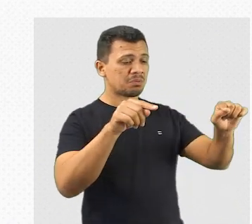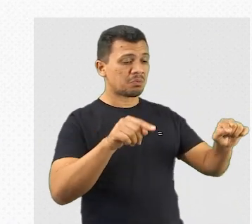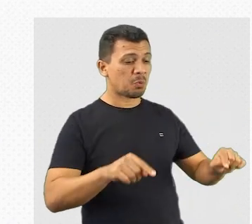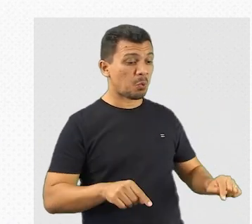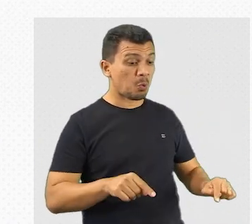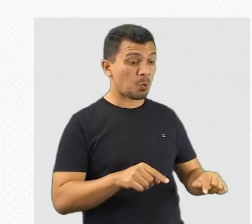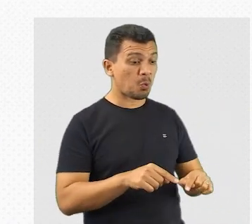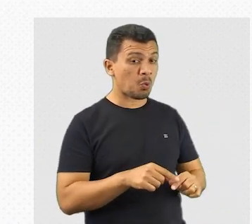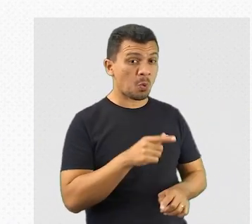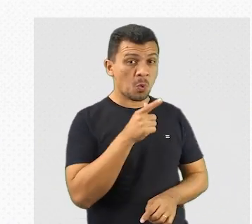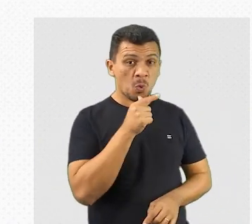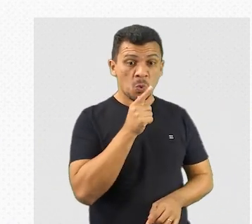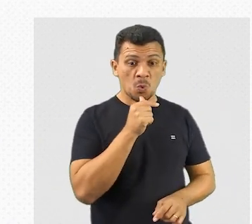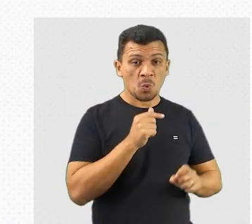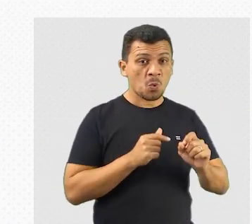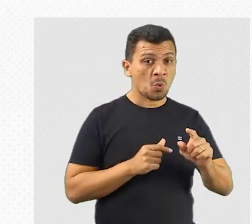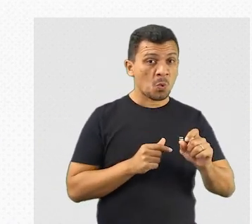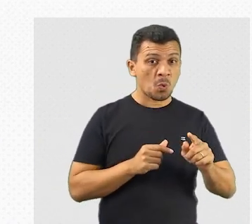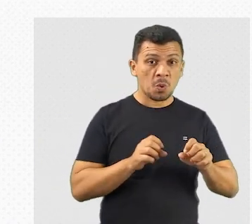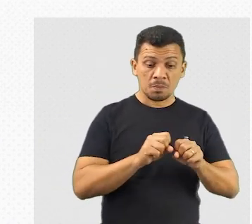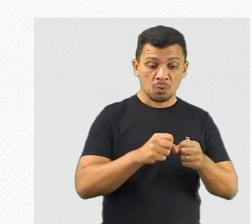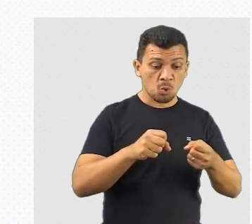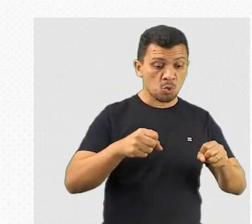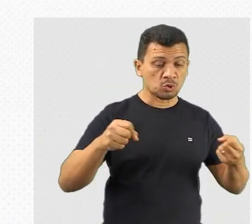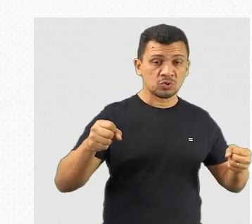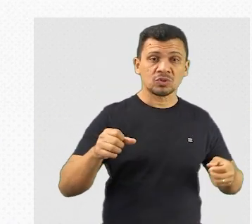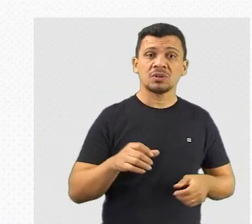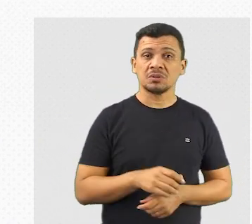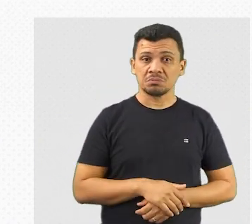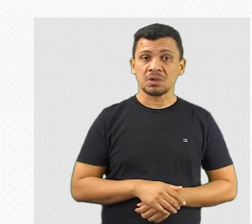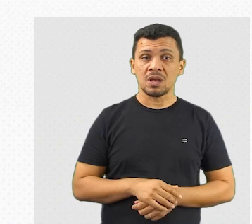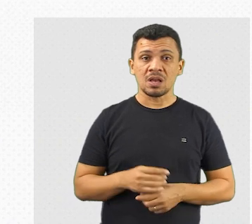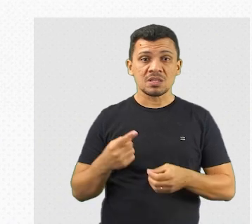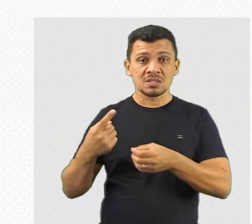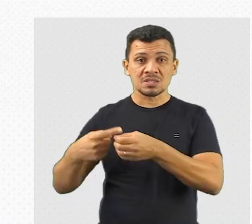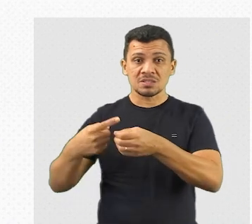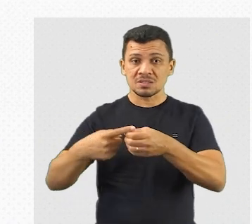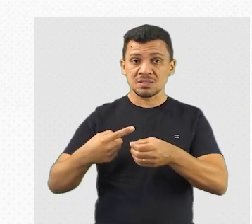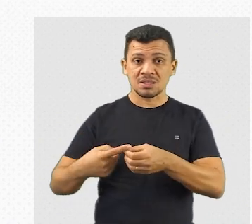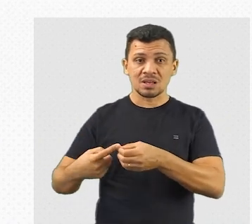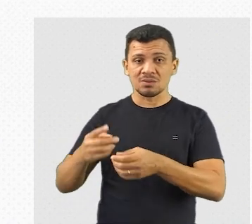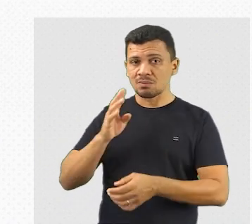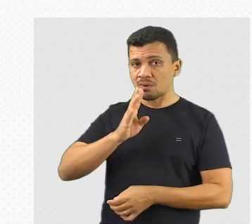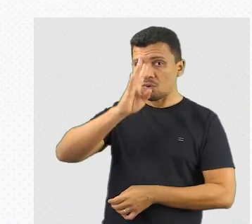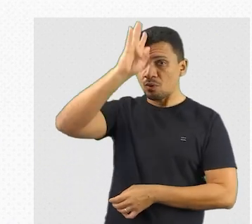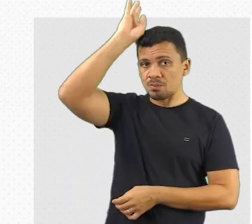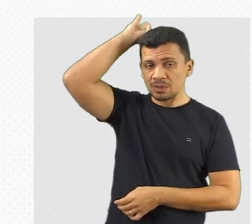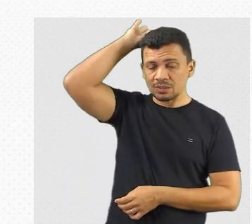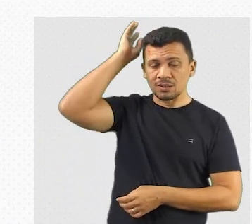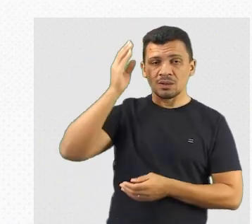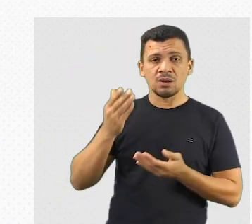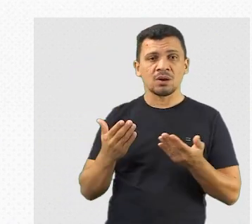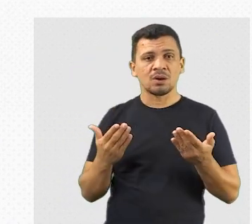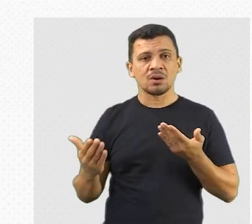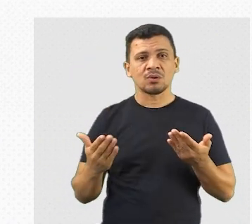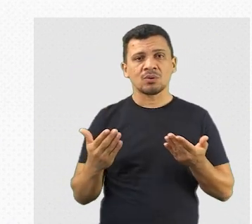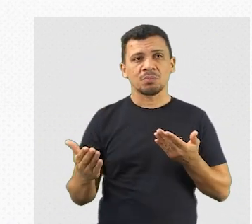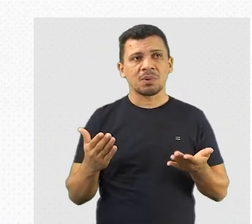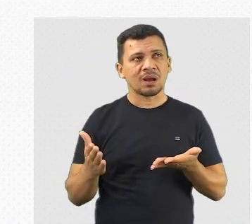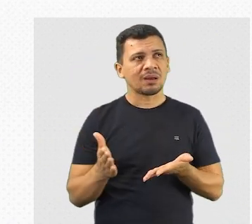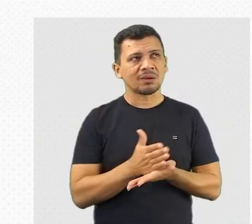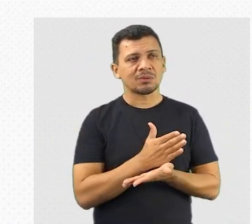vários setores. Né? A terma, em algumas cidades romanas, ela passava a ser, vamos comparar com algo